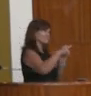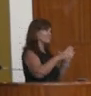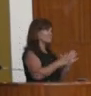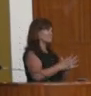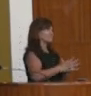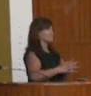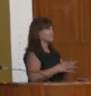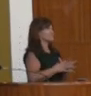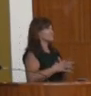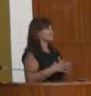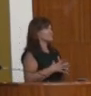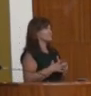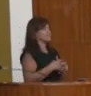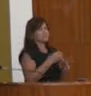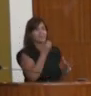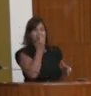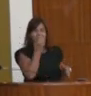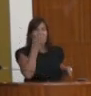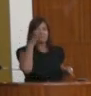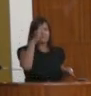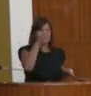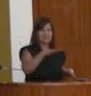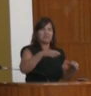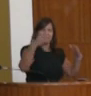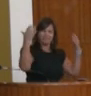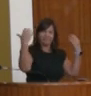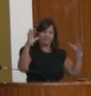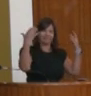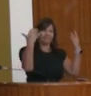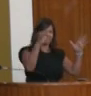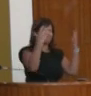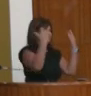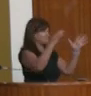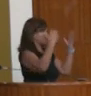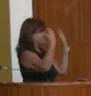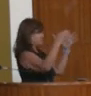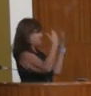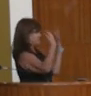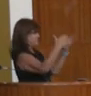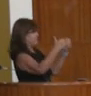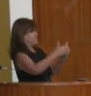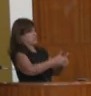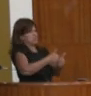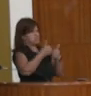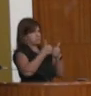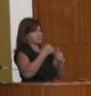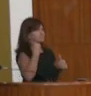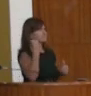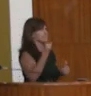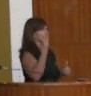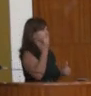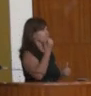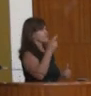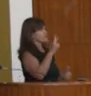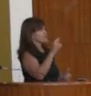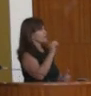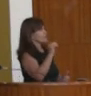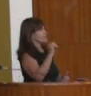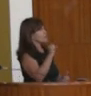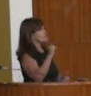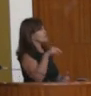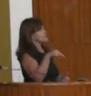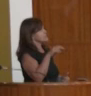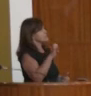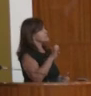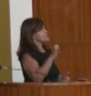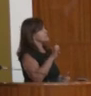um recadinho, ela dando boa tarde a todos, parabenizando pela audiência pública tão relevante. É a Rosane Pinto, que representa